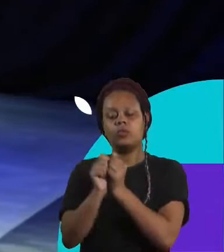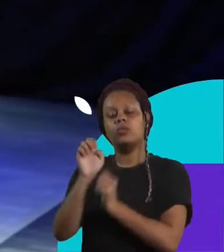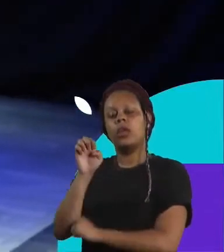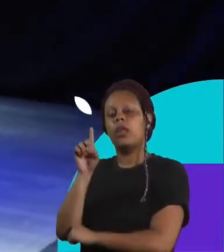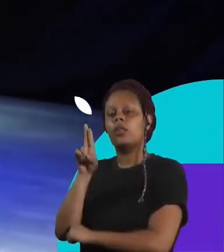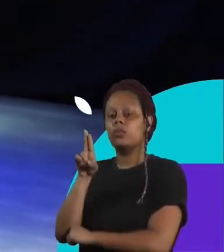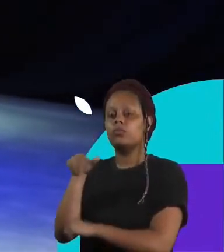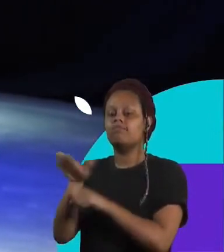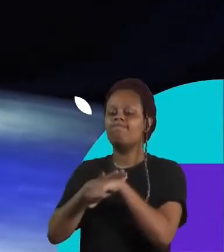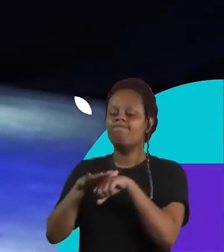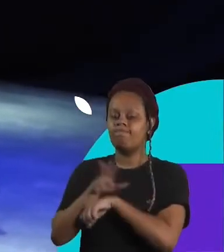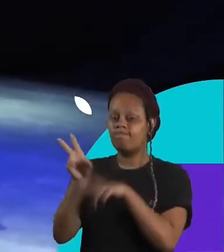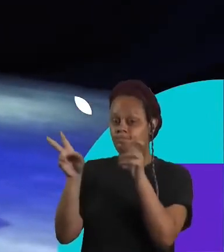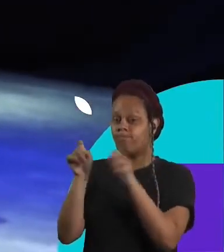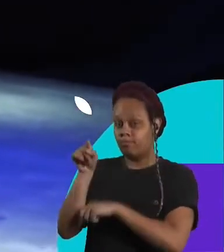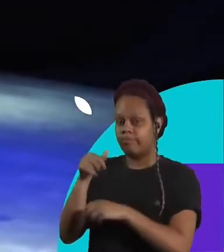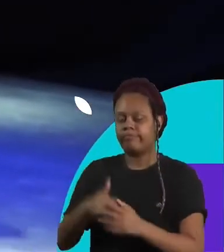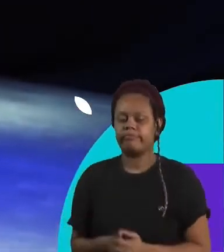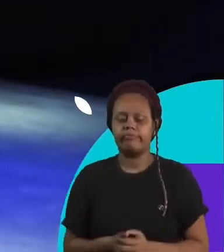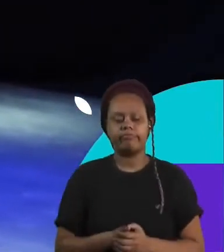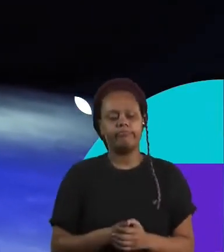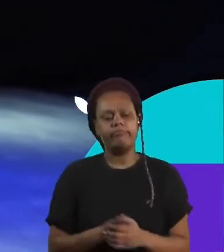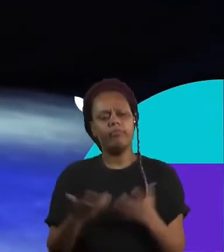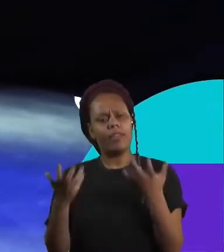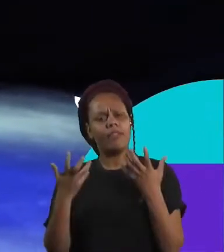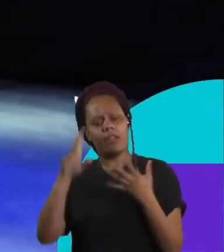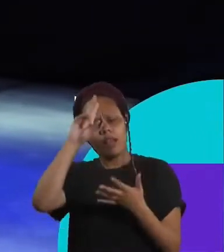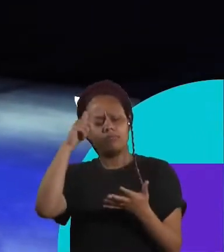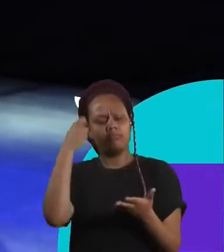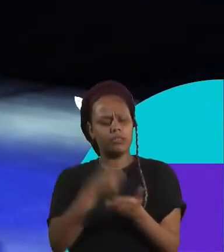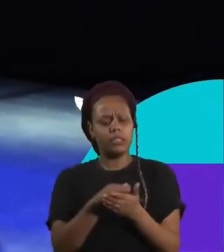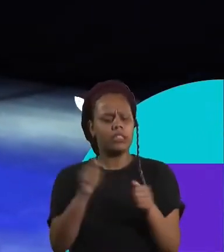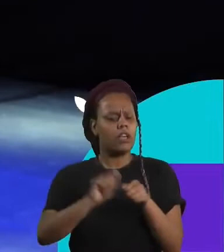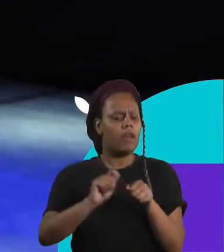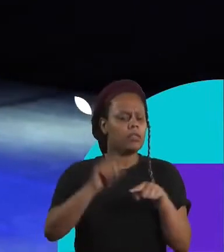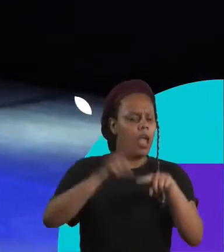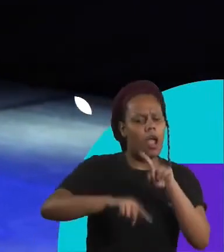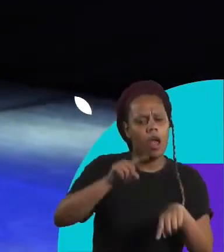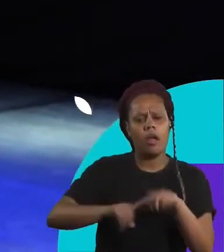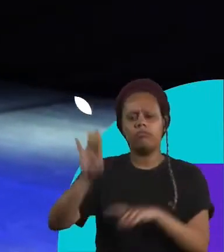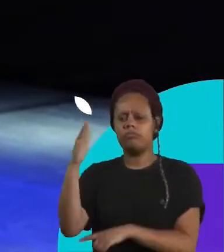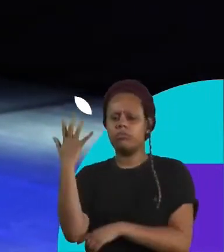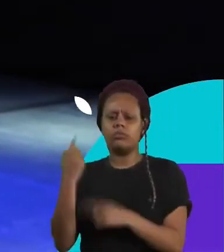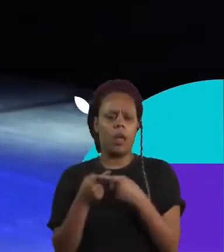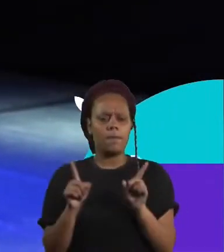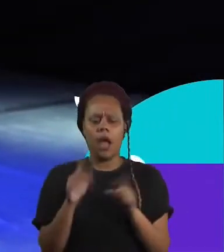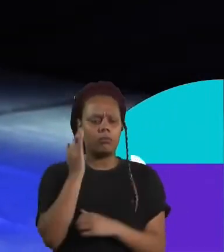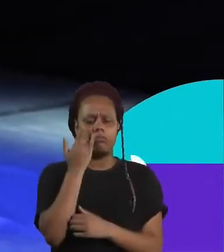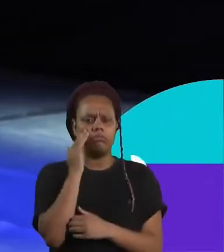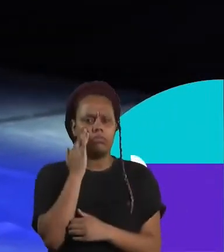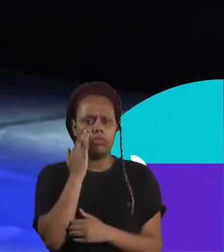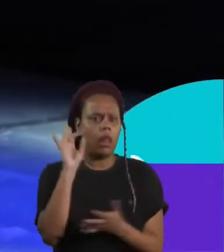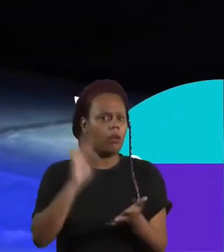sobre a mesma coisa, né? De a gente, às vezes, querer tomar decisões e sair fazendo produtos, soluções de dados sem antes entender de fato por que a